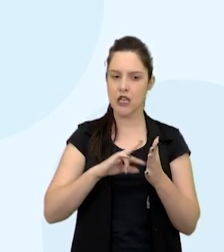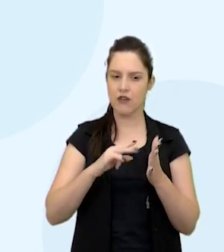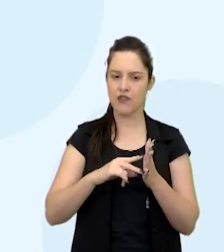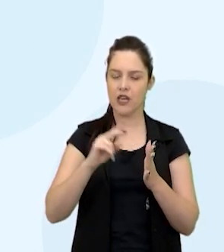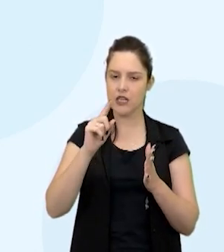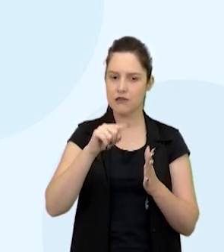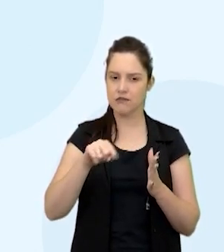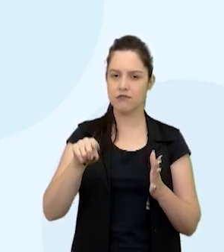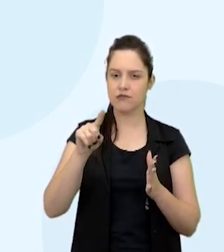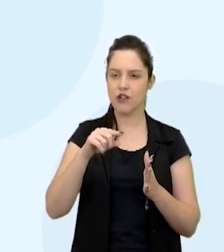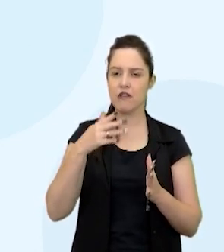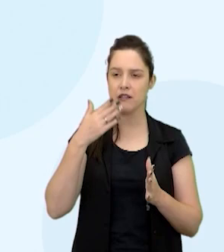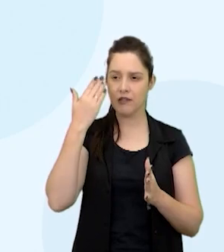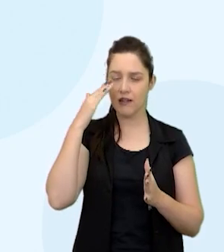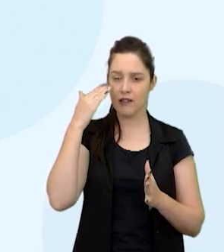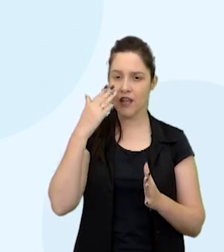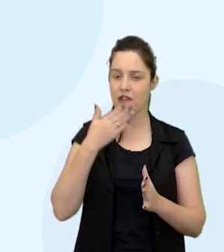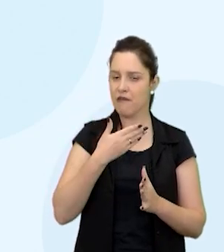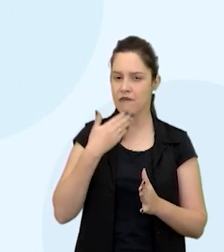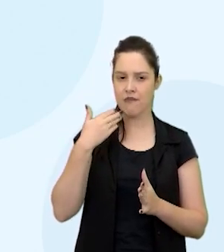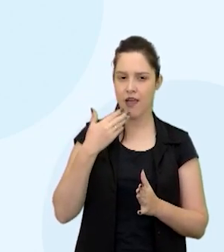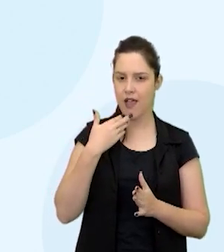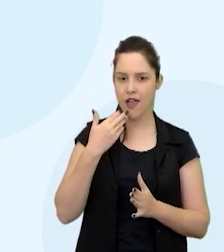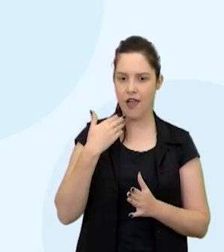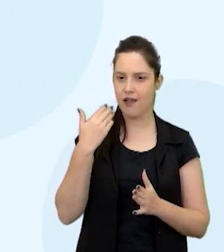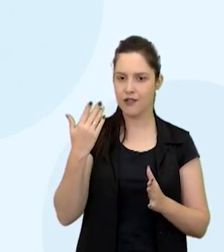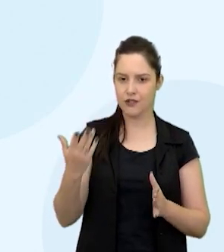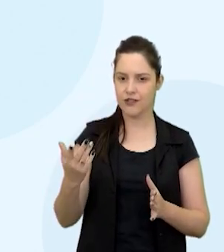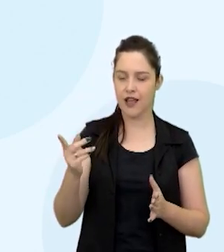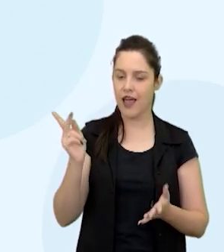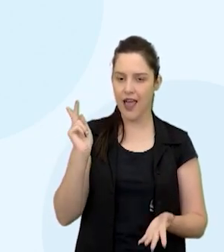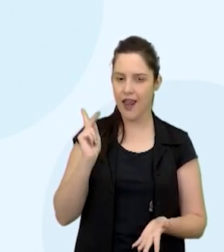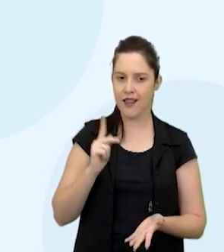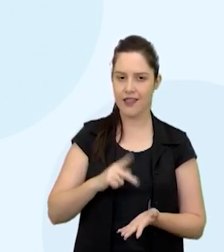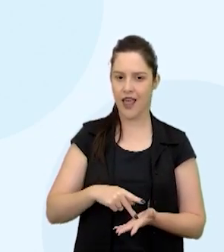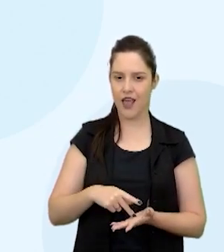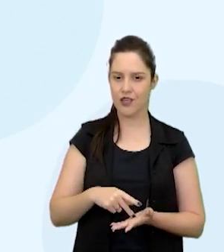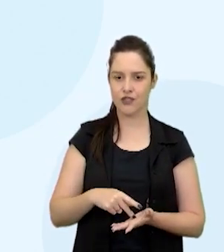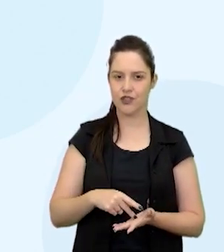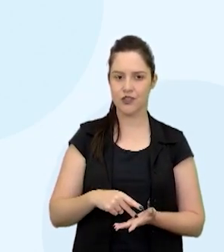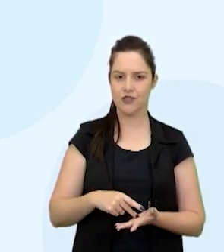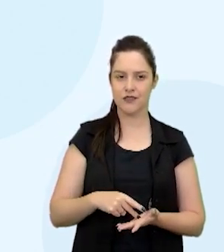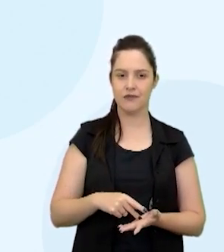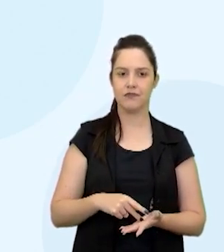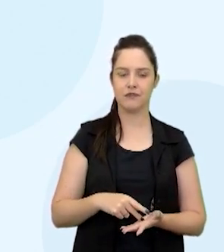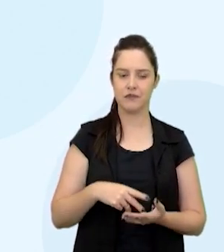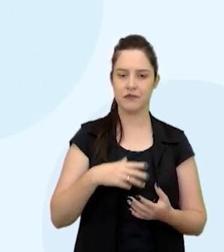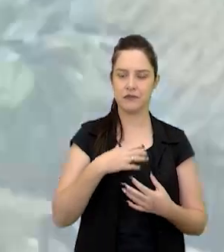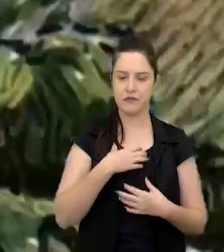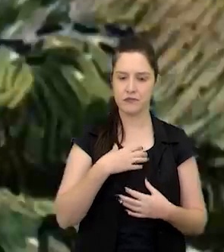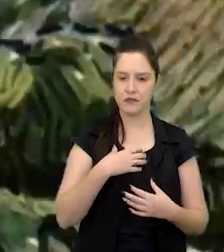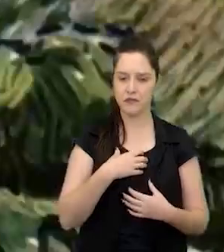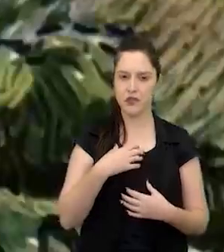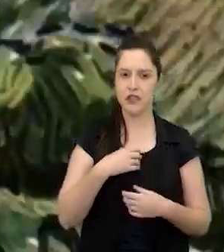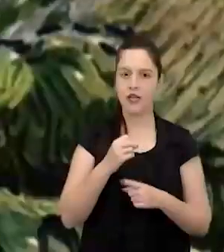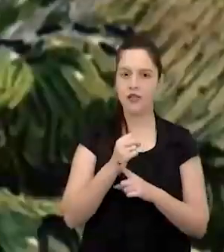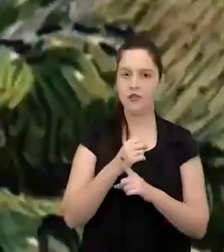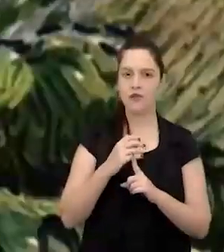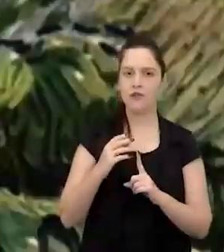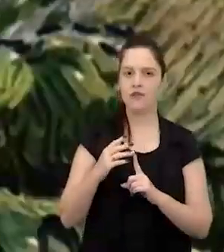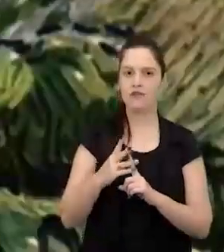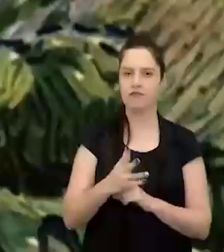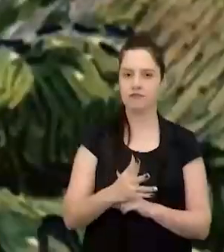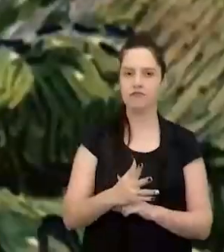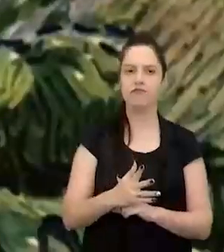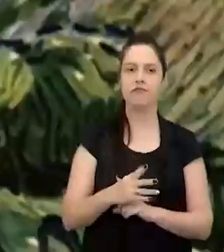descrever facilmente, né, tem uma relação com a realidade, com os signos que a gente já tem estabelecidos dentro da sociedade, ela se